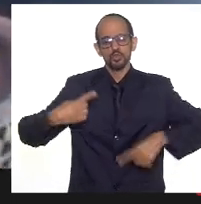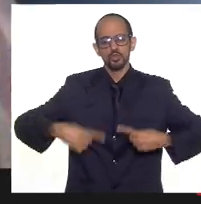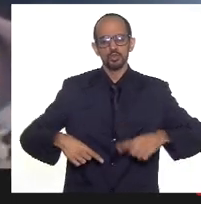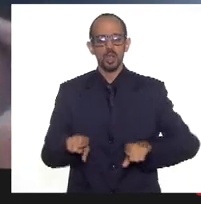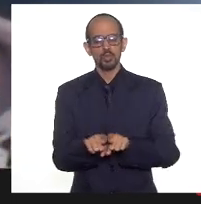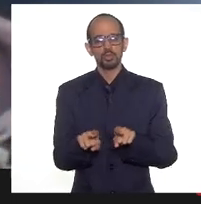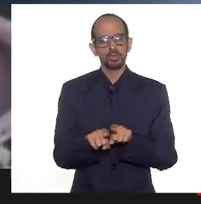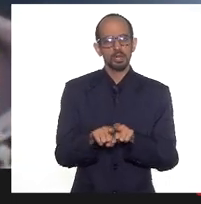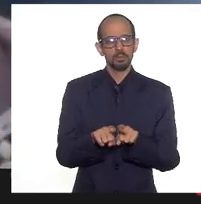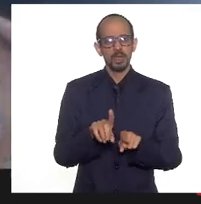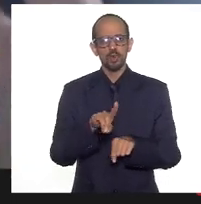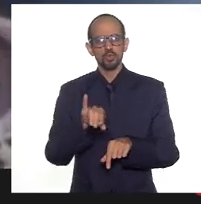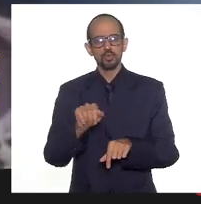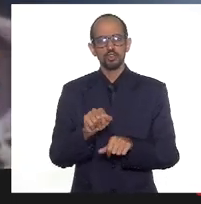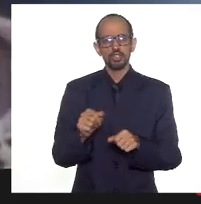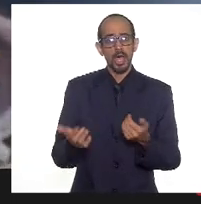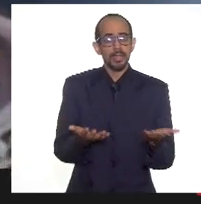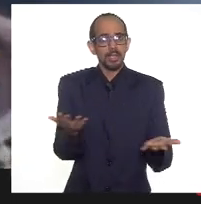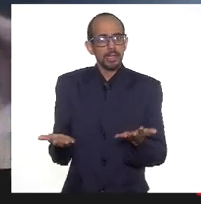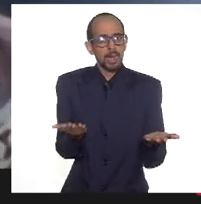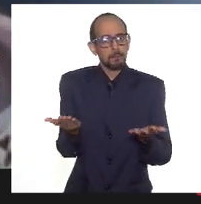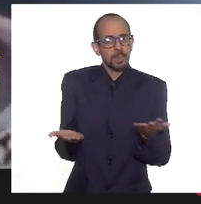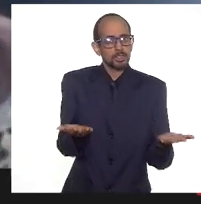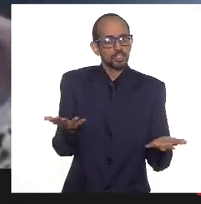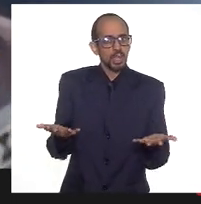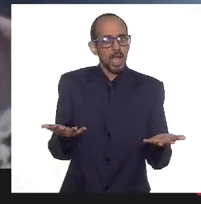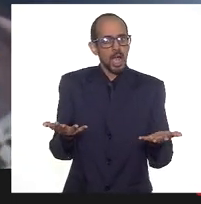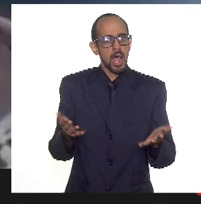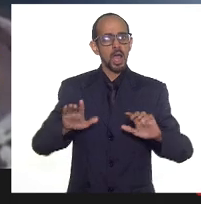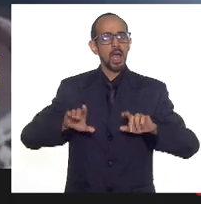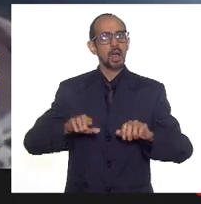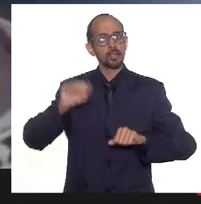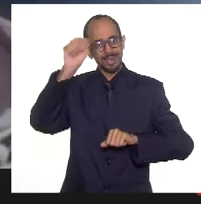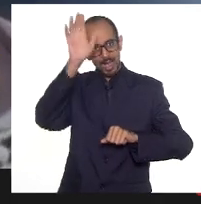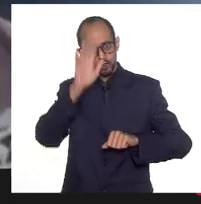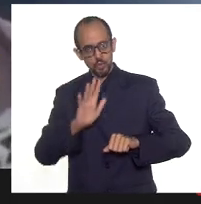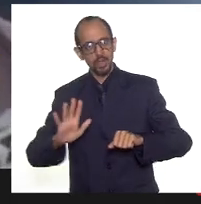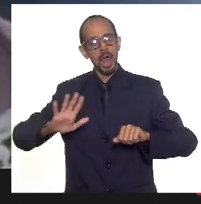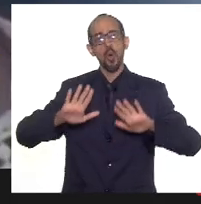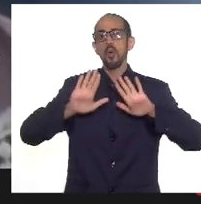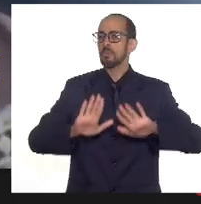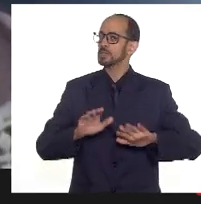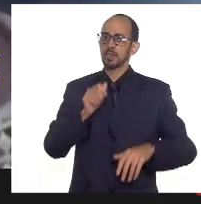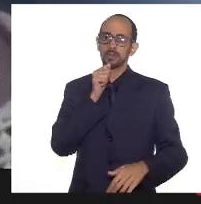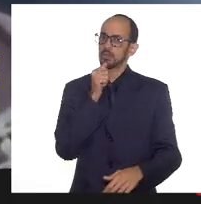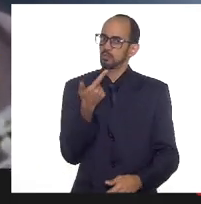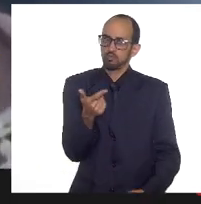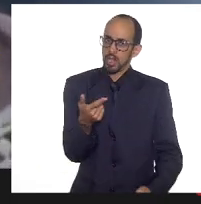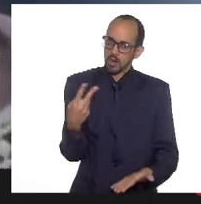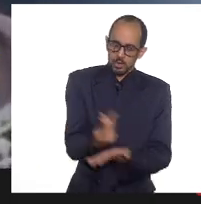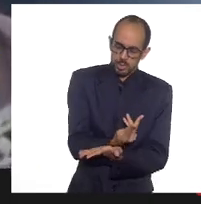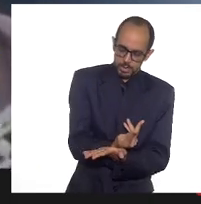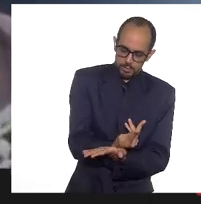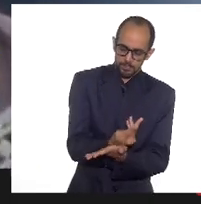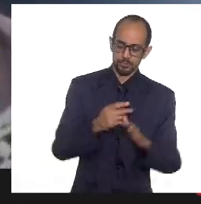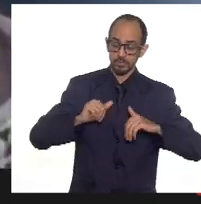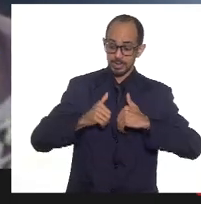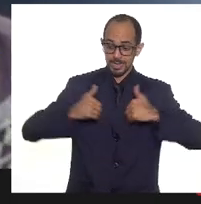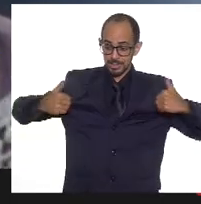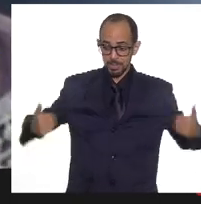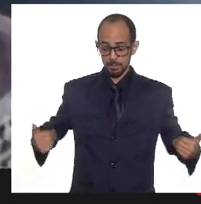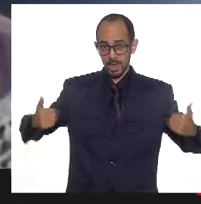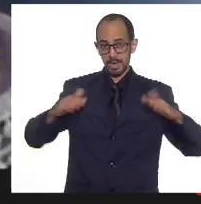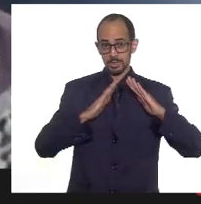a Iemanjá nacionalmente, mas isso ainda não aconteceu, né? Está na discussão. Então, essa separação entre